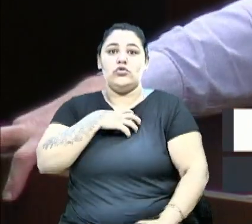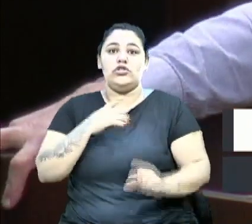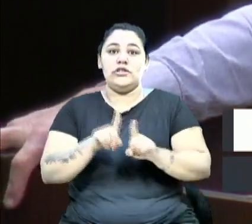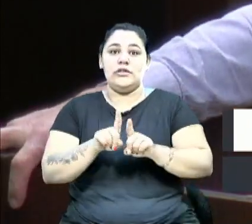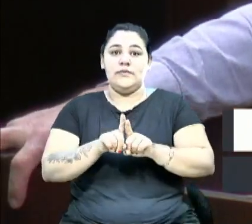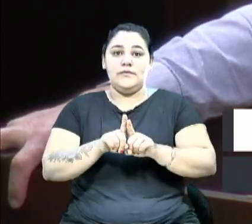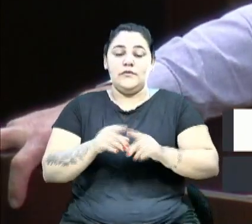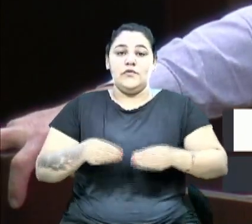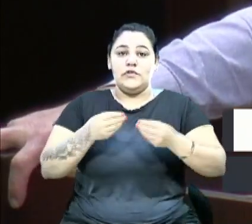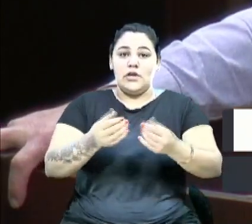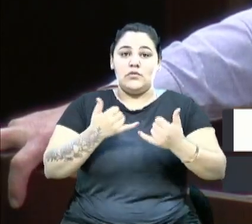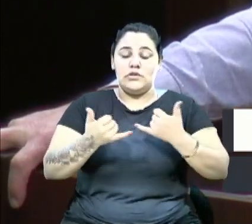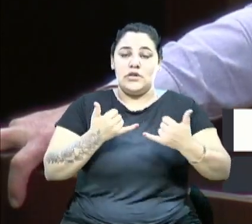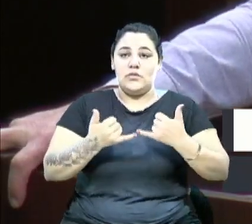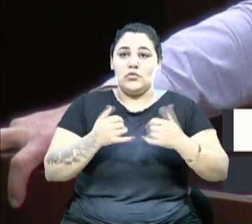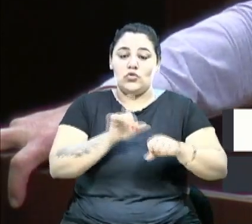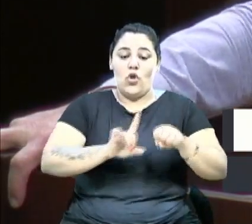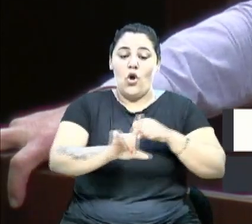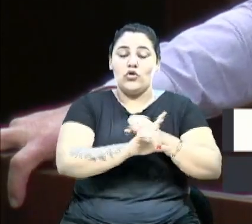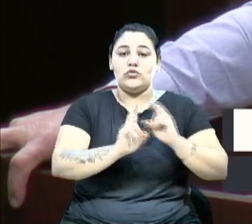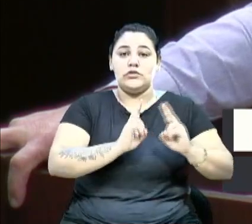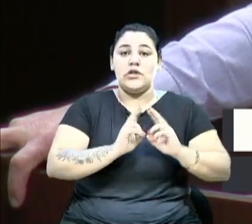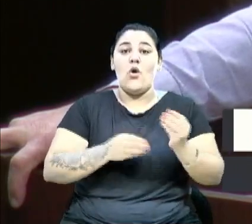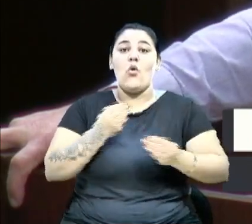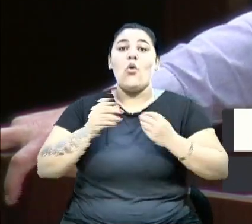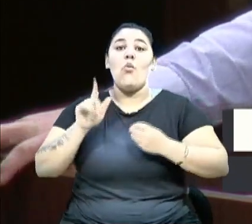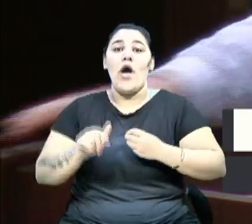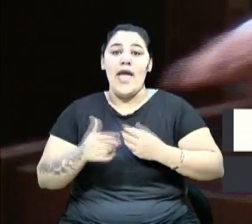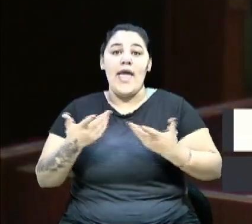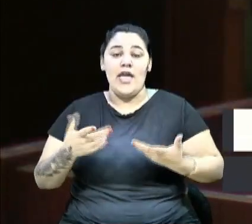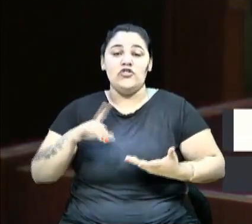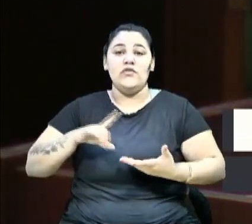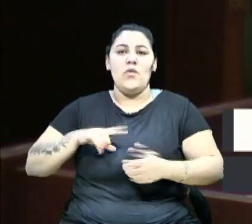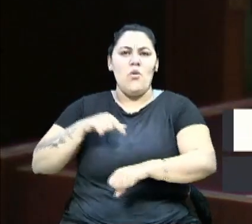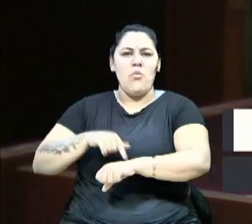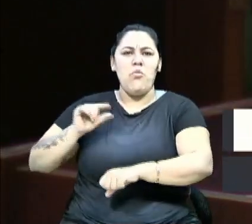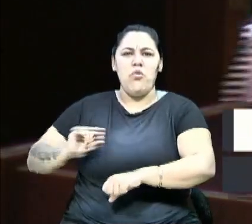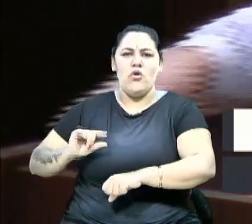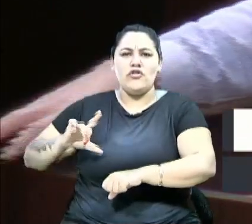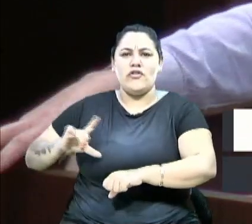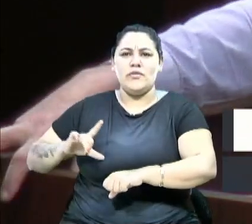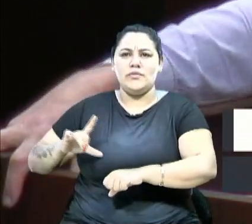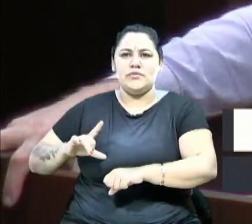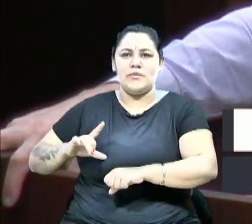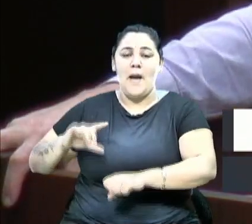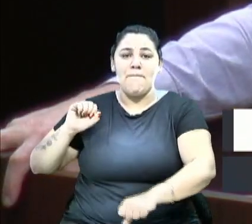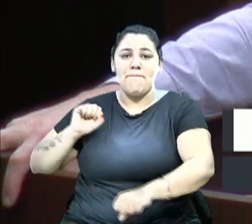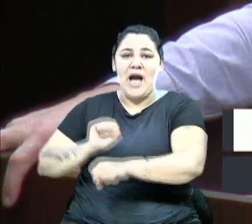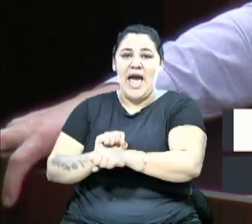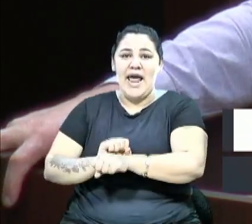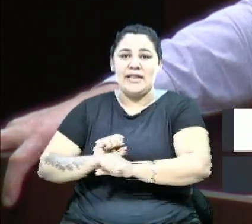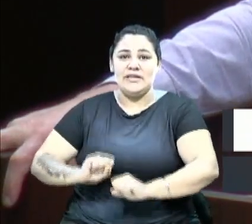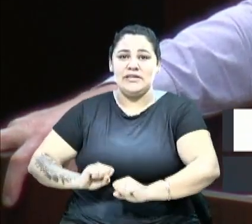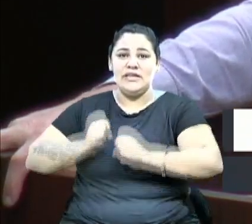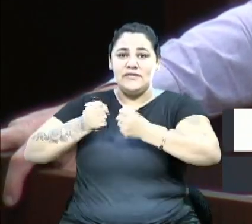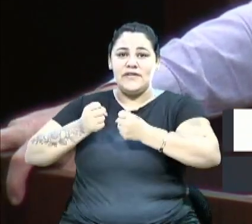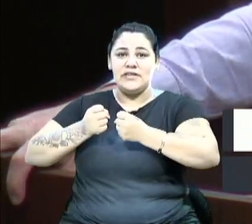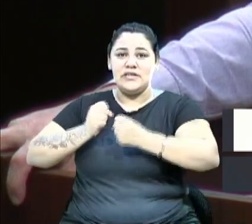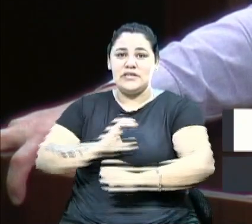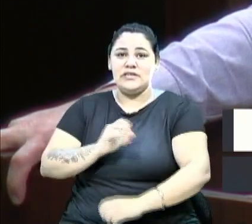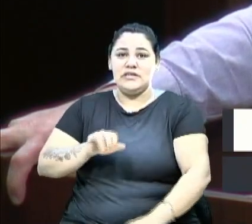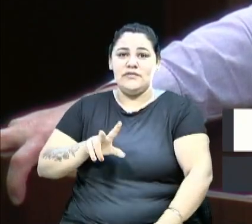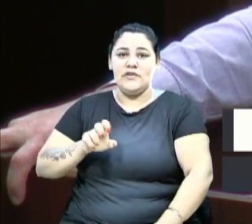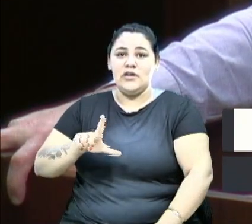lote urbanizado, como que ele funciona. Nós tivemos há pouco tempo uma interdição pela Defesa Civil devido ao ciclone no